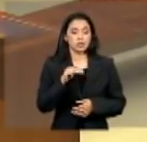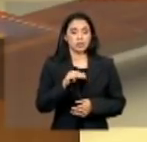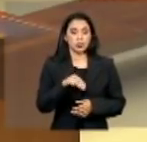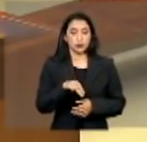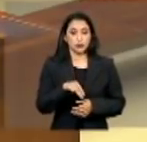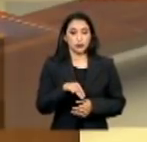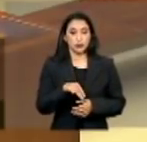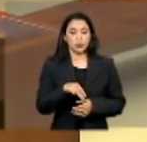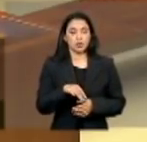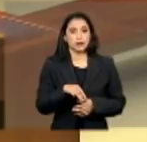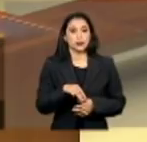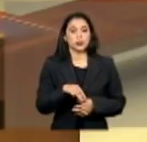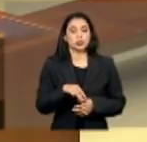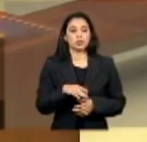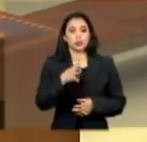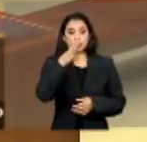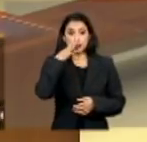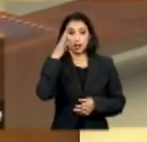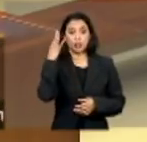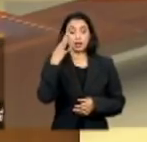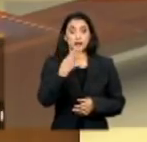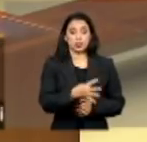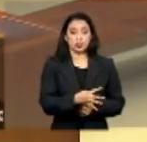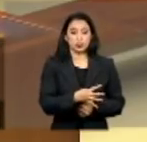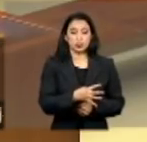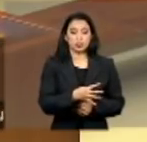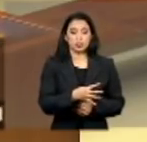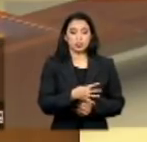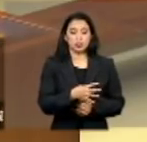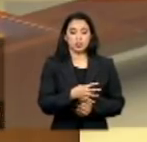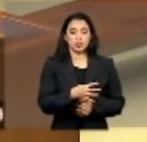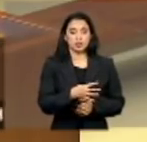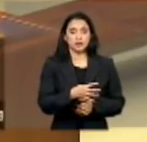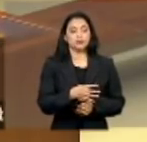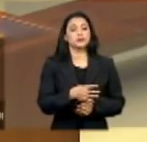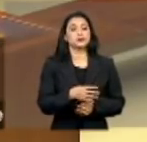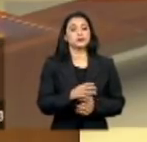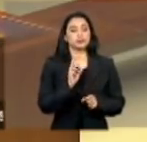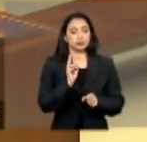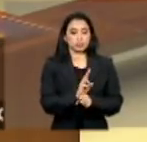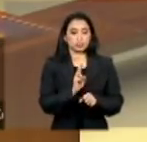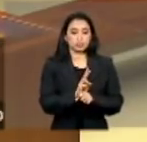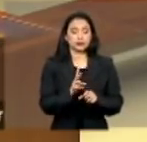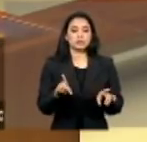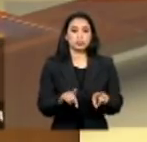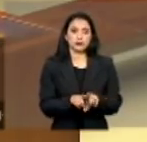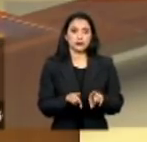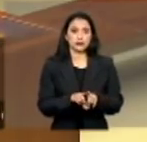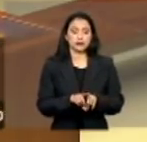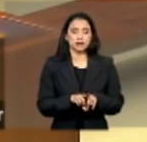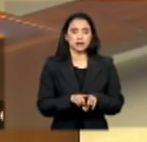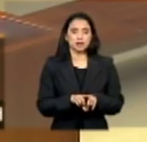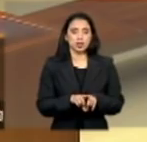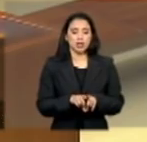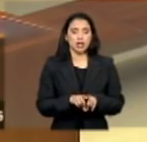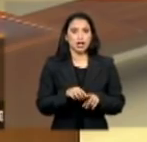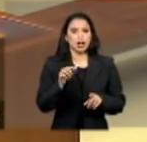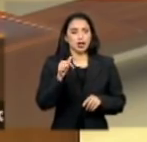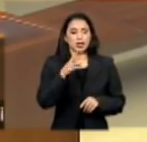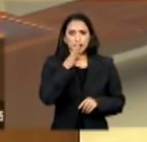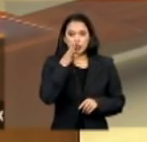pela acusação e pela defesa aqui é acusação